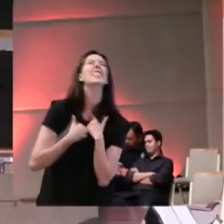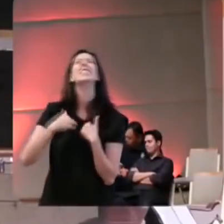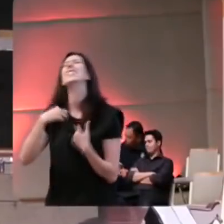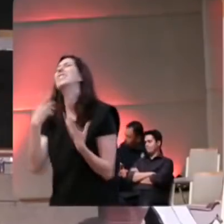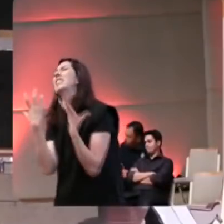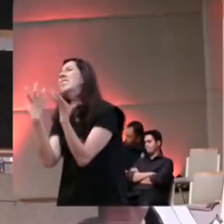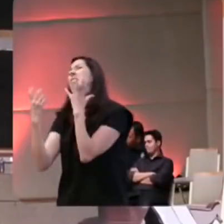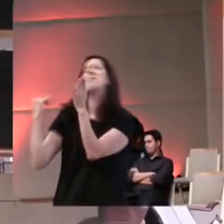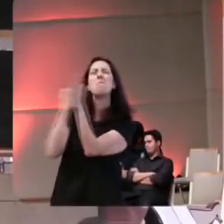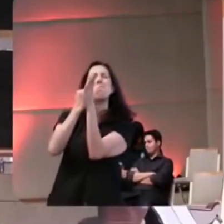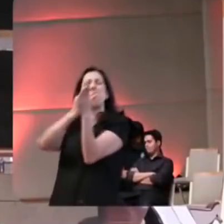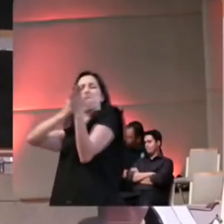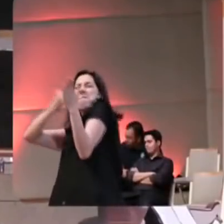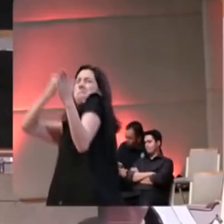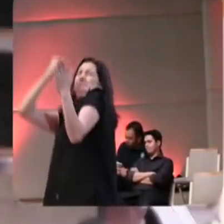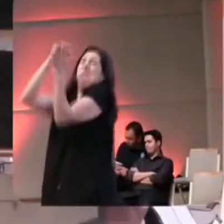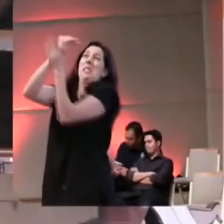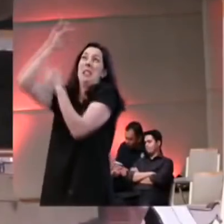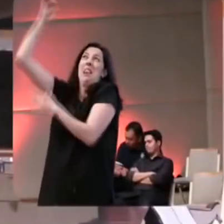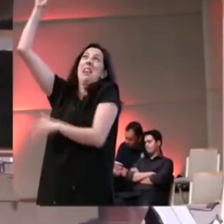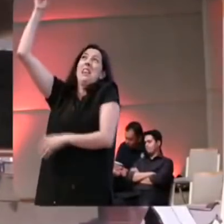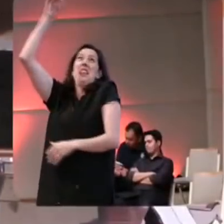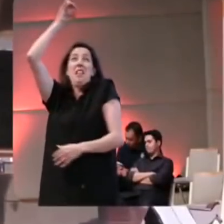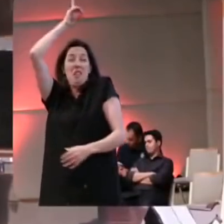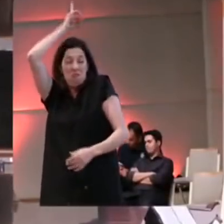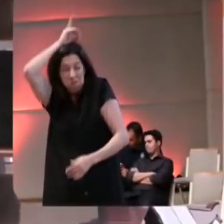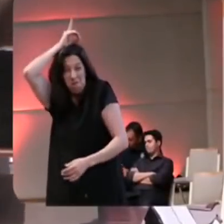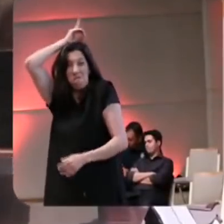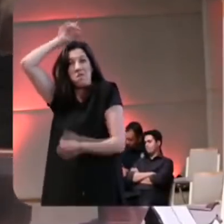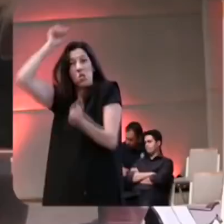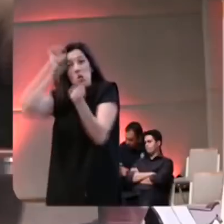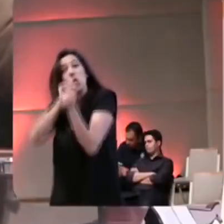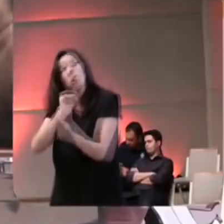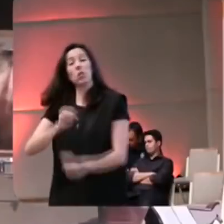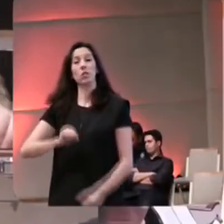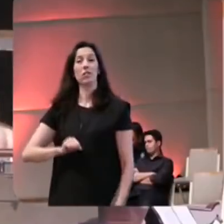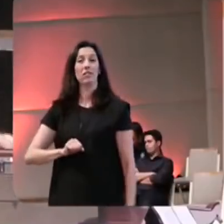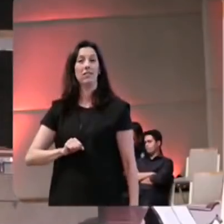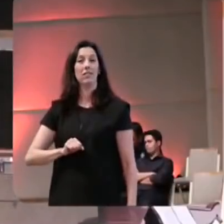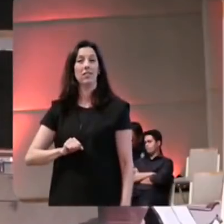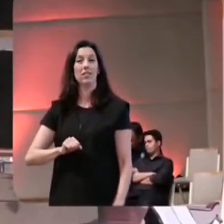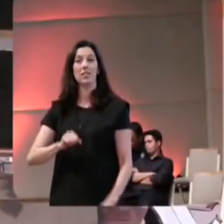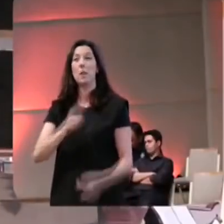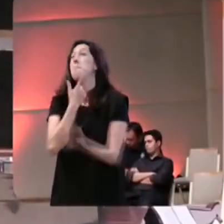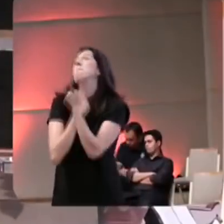do Espírito que estava sobre o profeta que era seu professor, Elias.